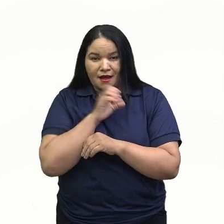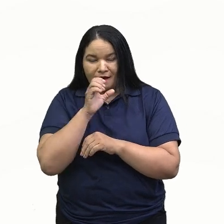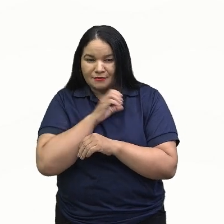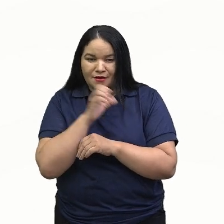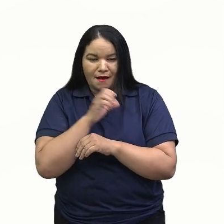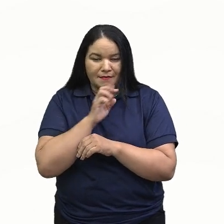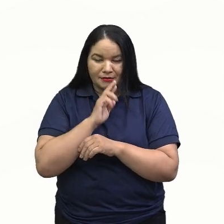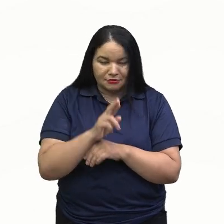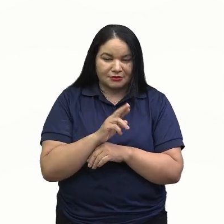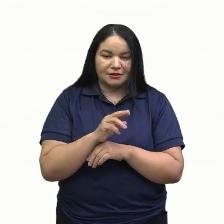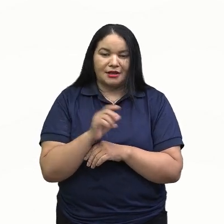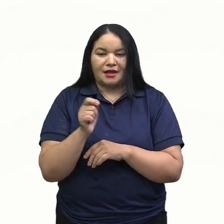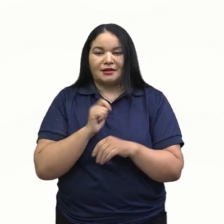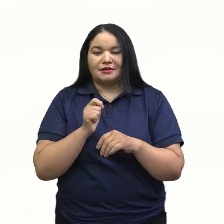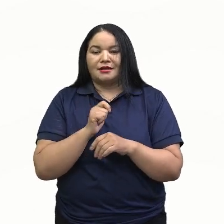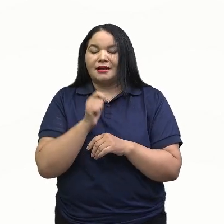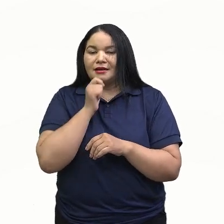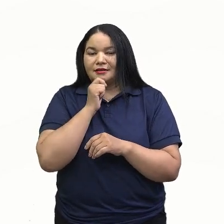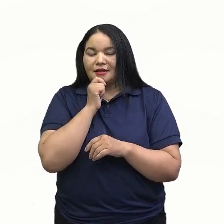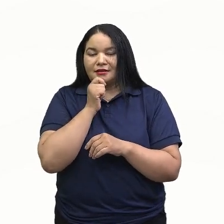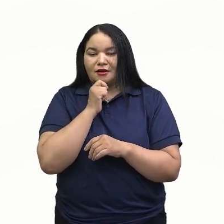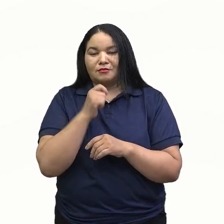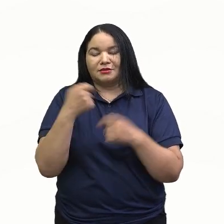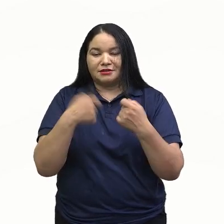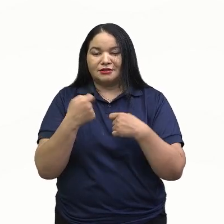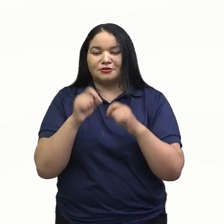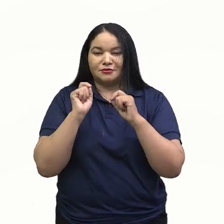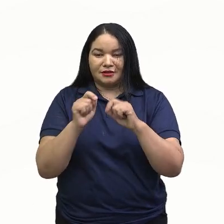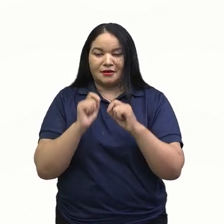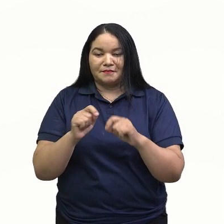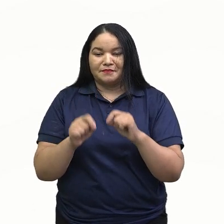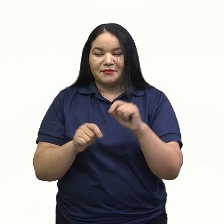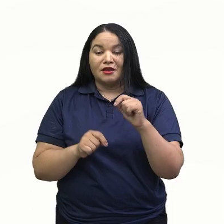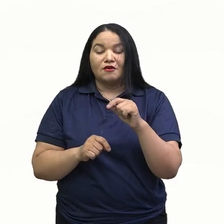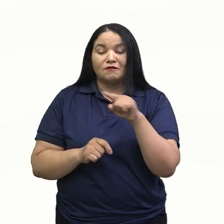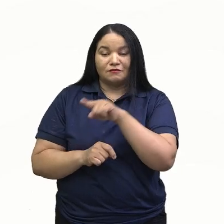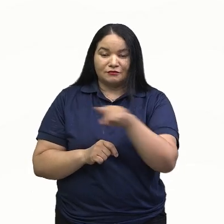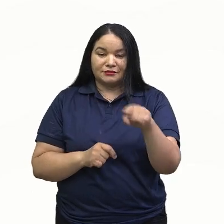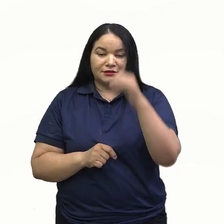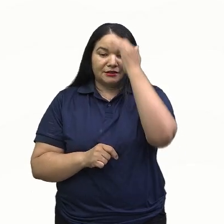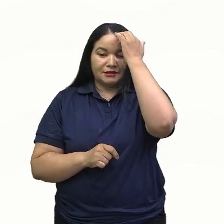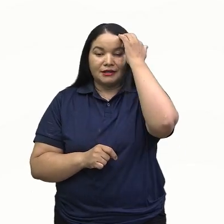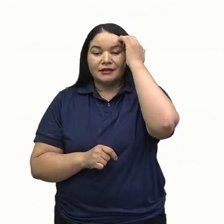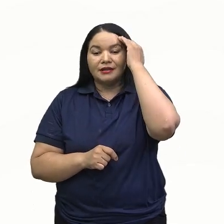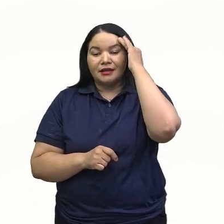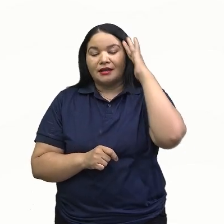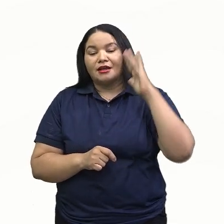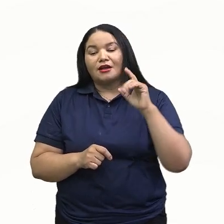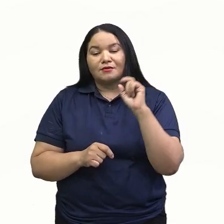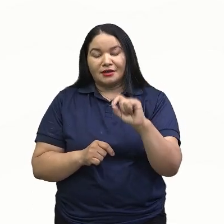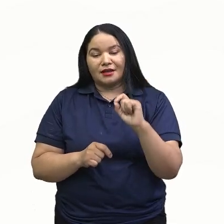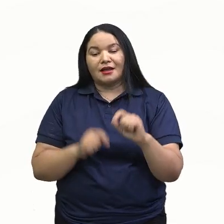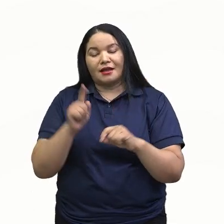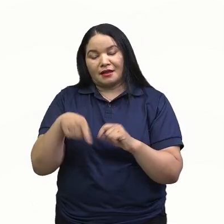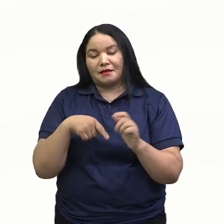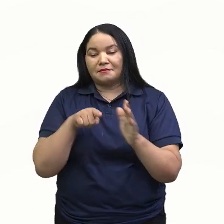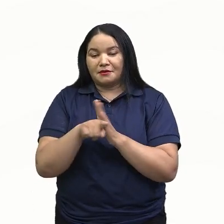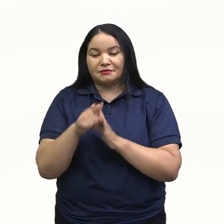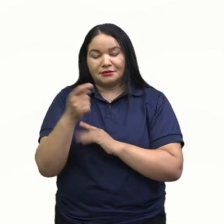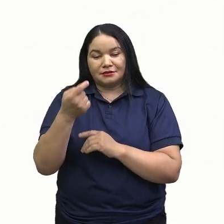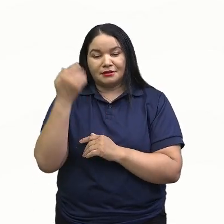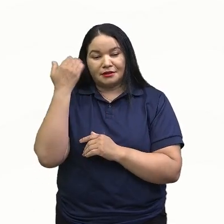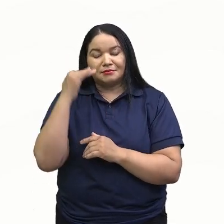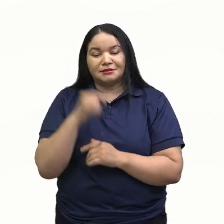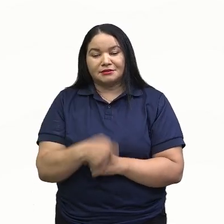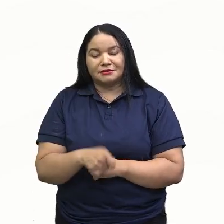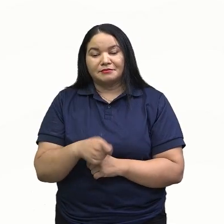responder. O que você vai fazer? Interpretar a questão. Numa cidade, a temperatura registrada foi,